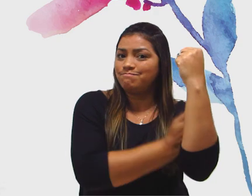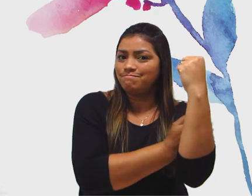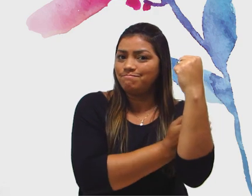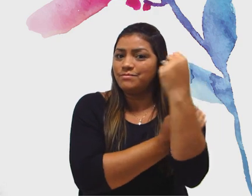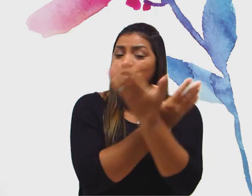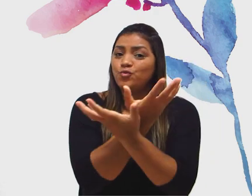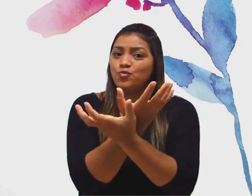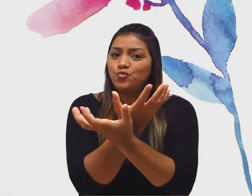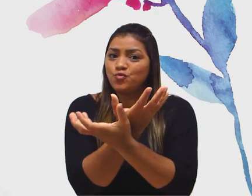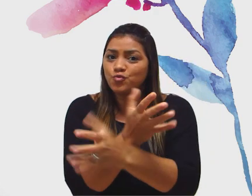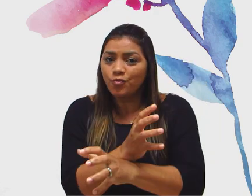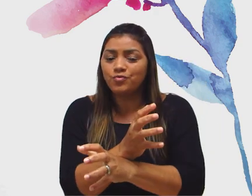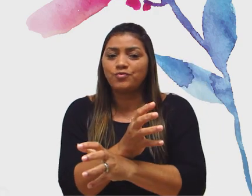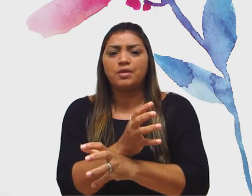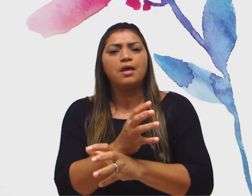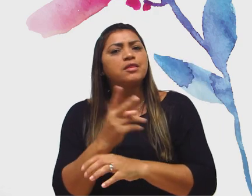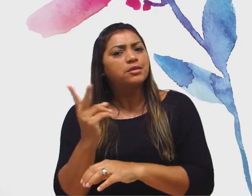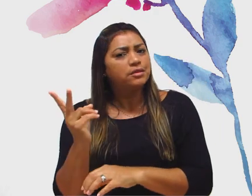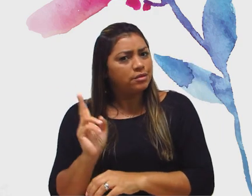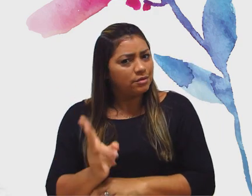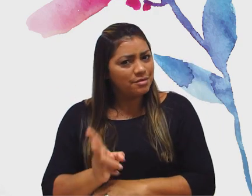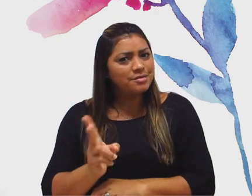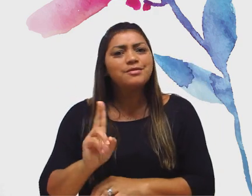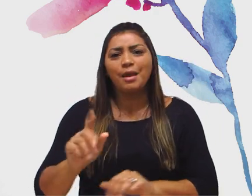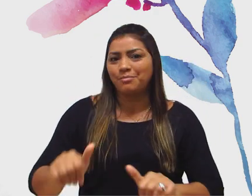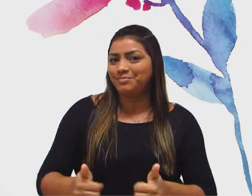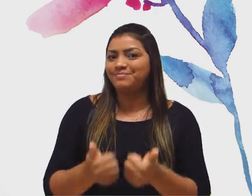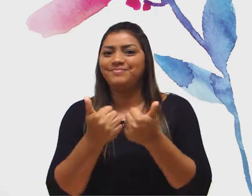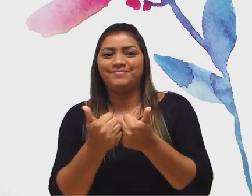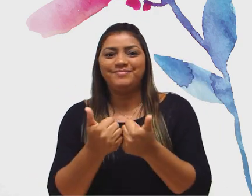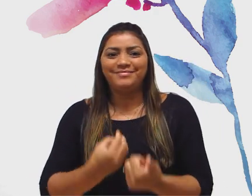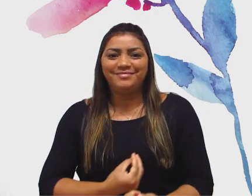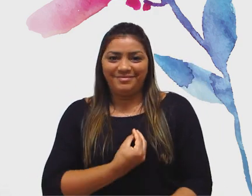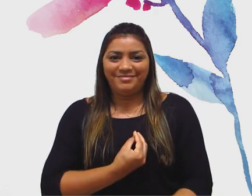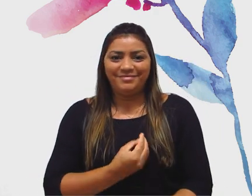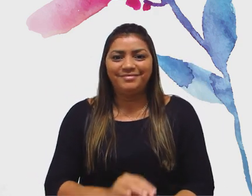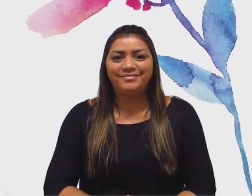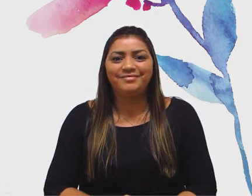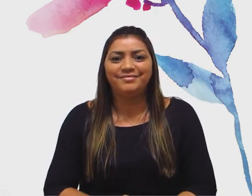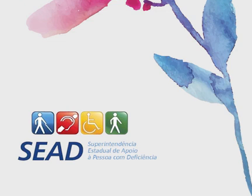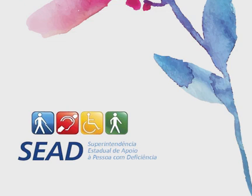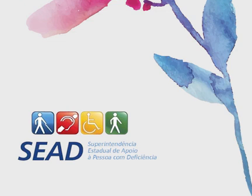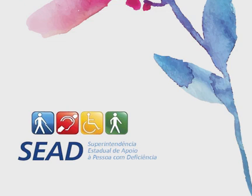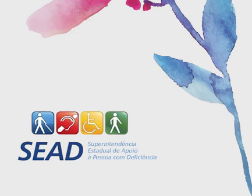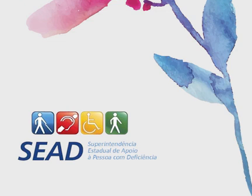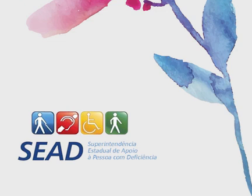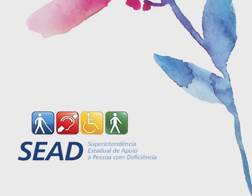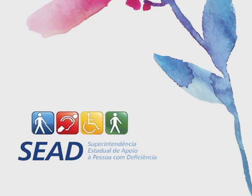possibilitando o fortalecimento dos músculos e dos ossos. Fique sempre ativo!